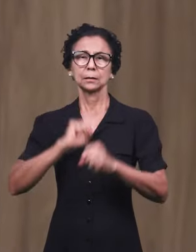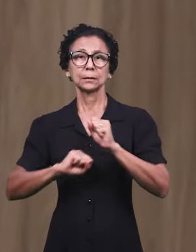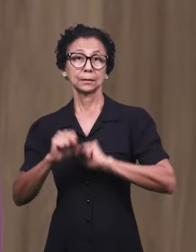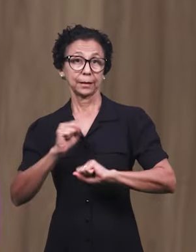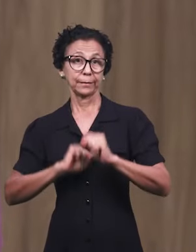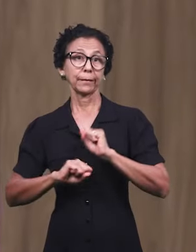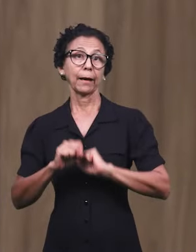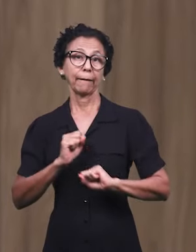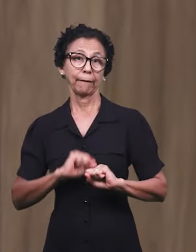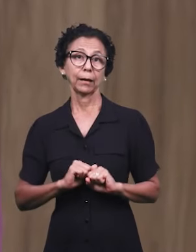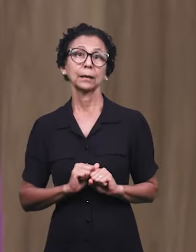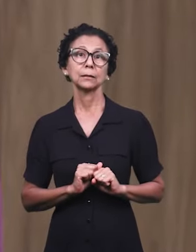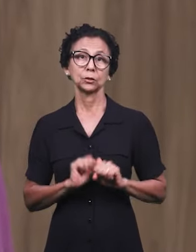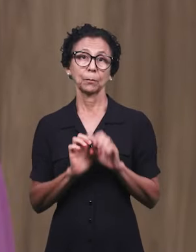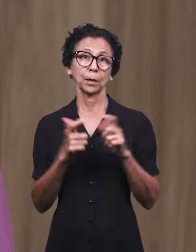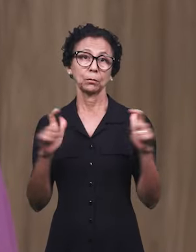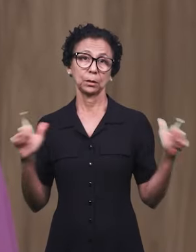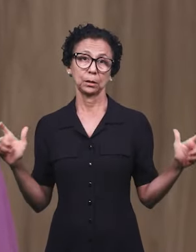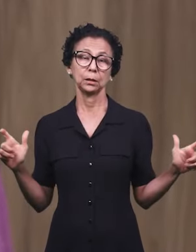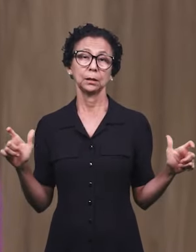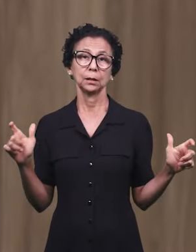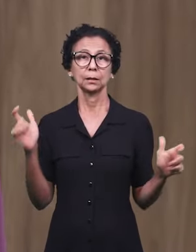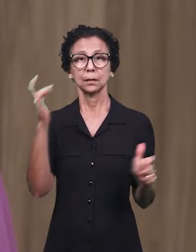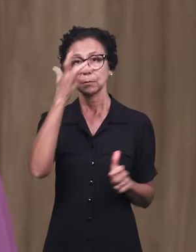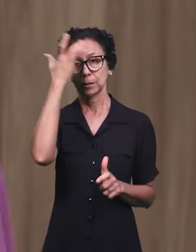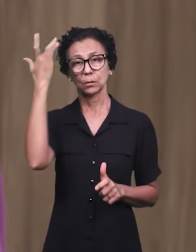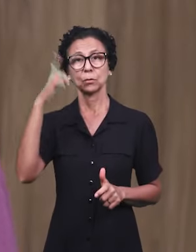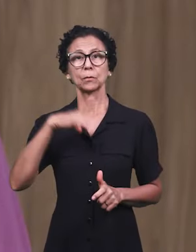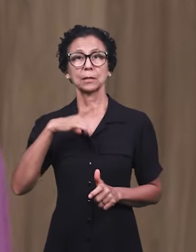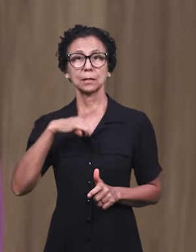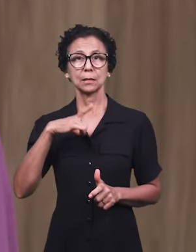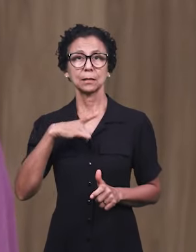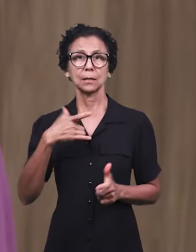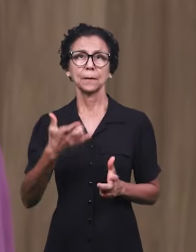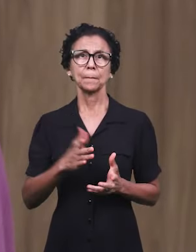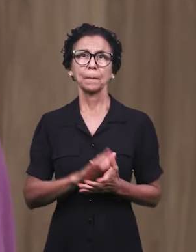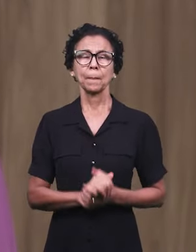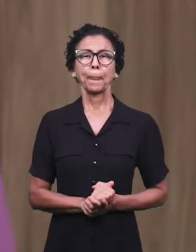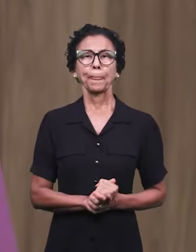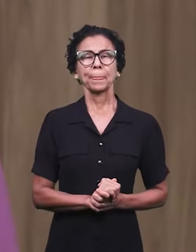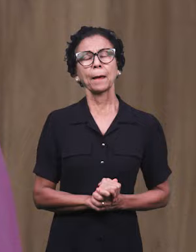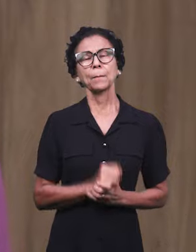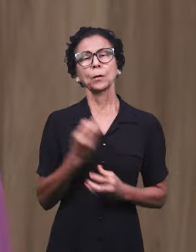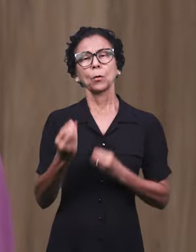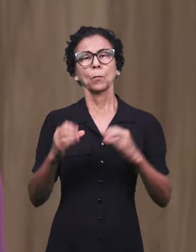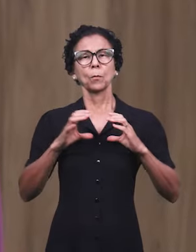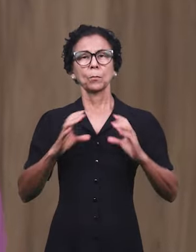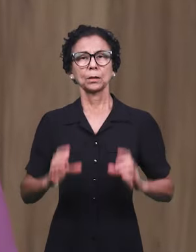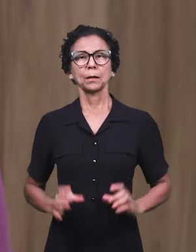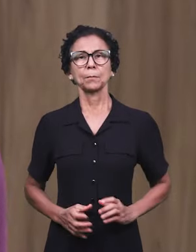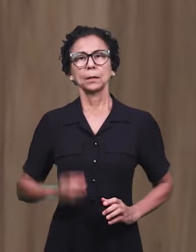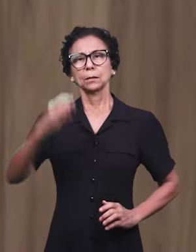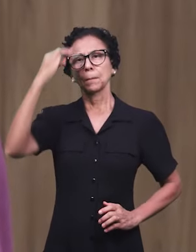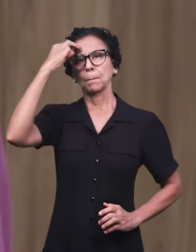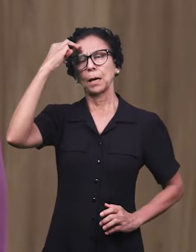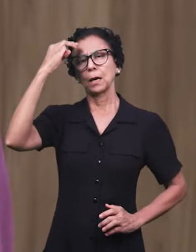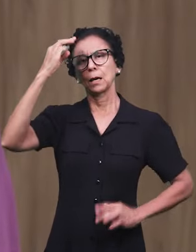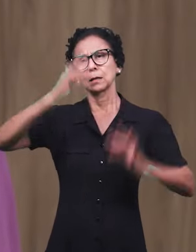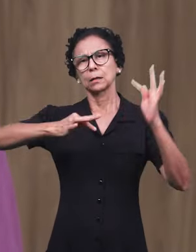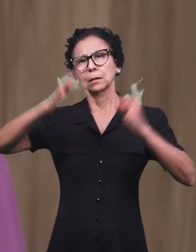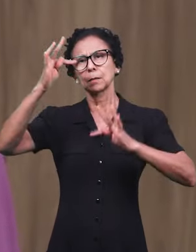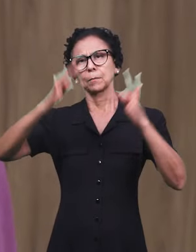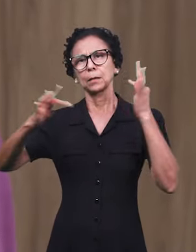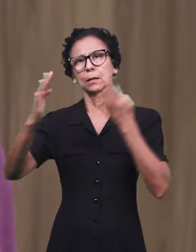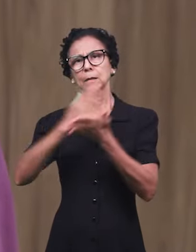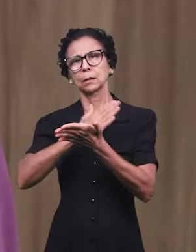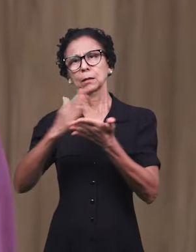uma demanda que aparece bastante no consultório. Né, eu posto muito também sobre a terapia cognitivo-comportamental, alguns